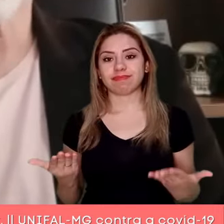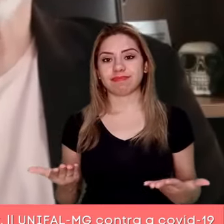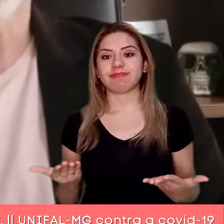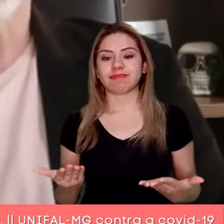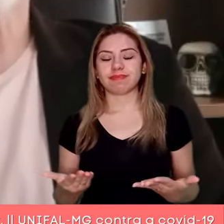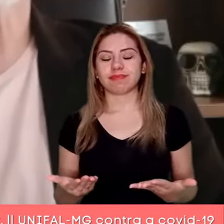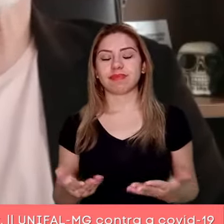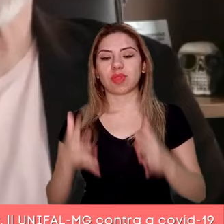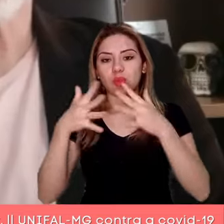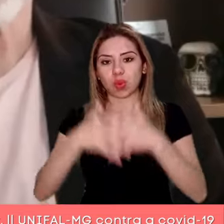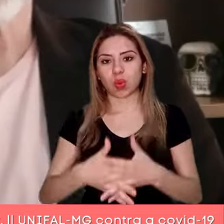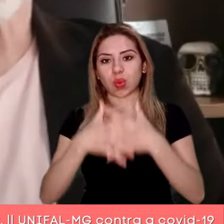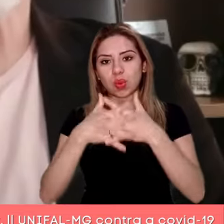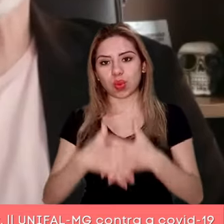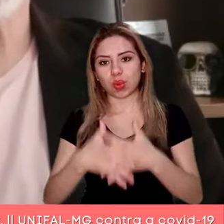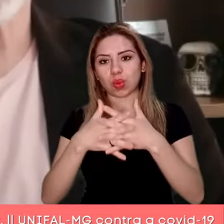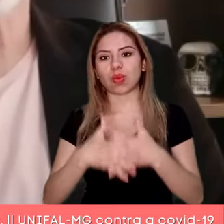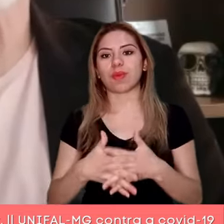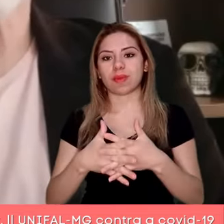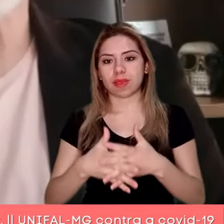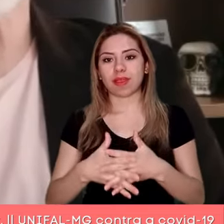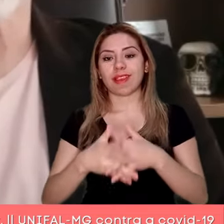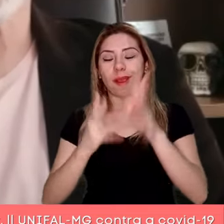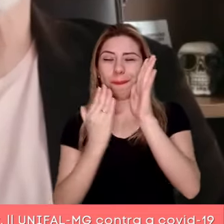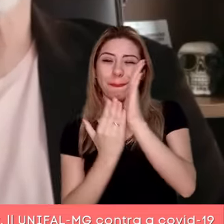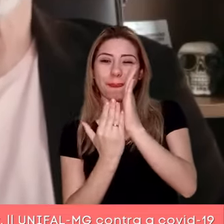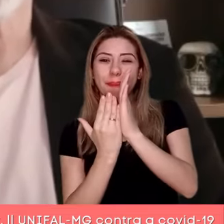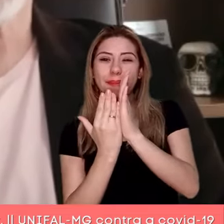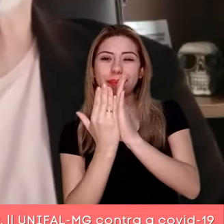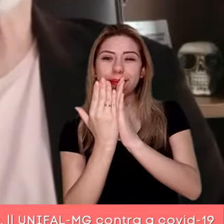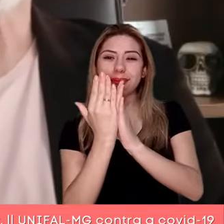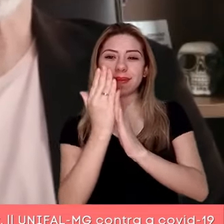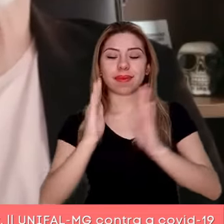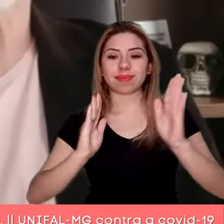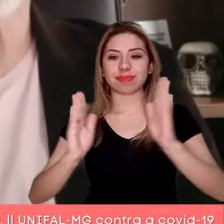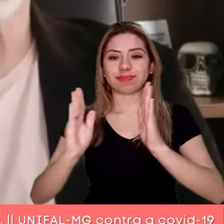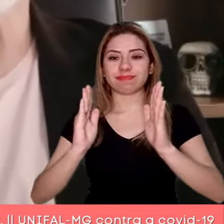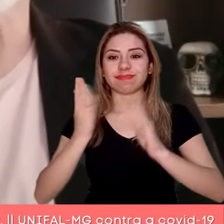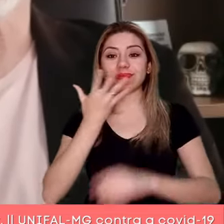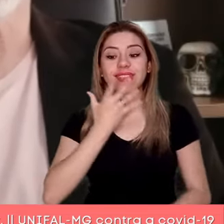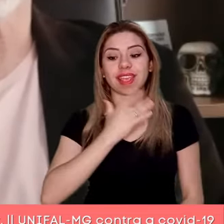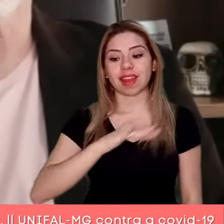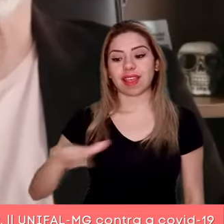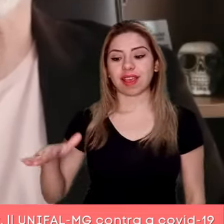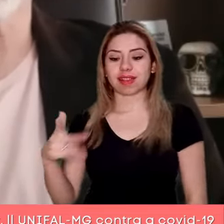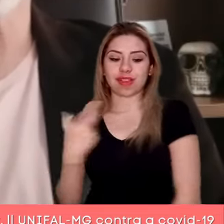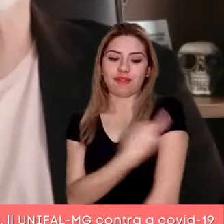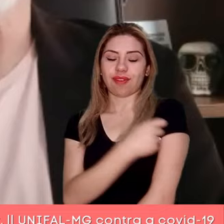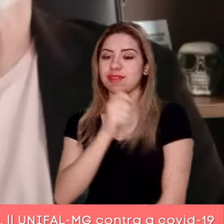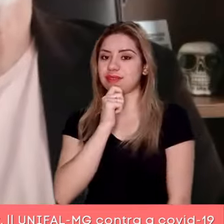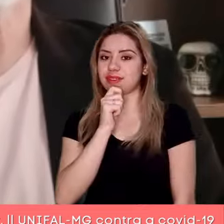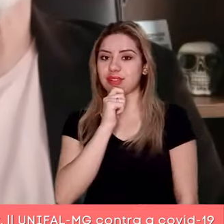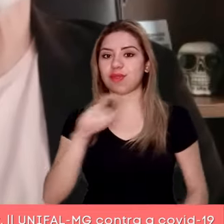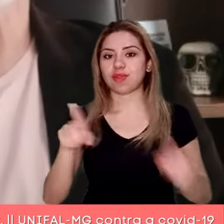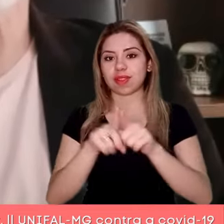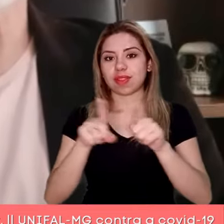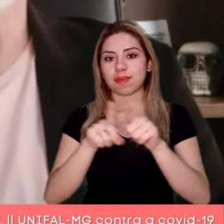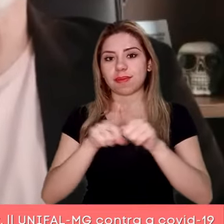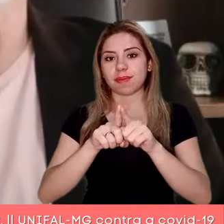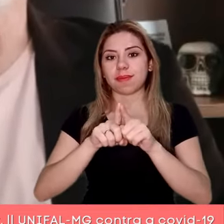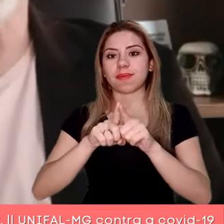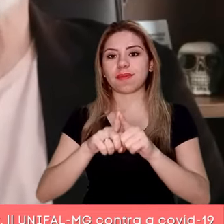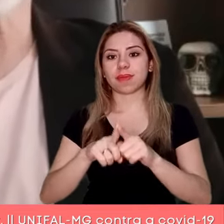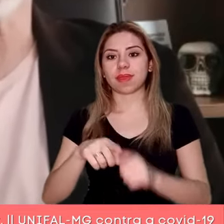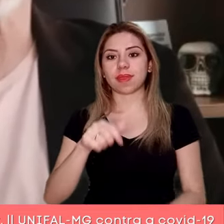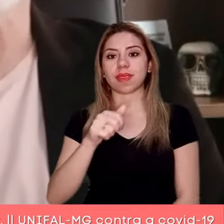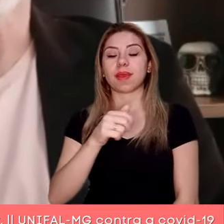se não aumentar especialmente entre as crianças ainda não vacinadas e entre as